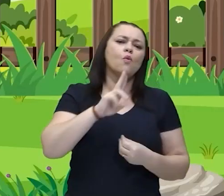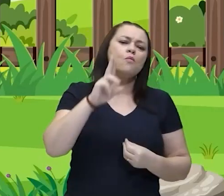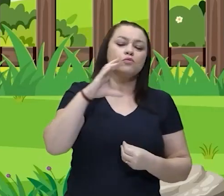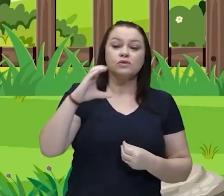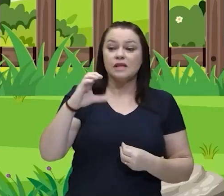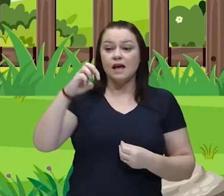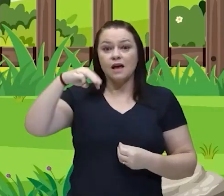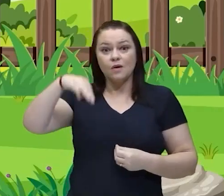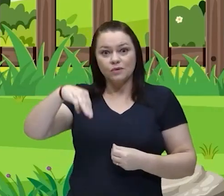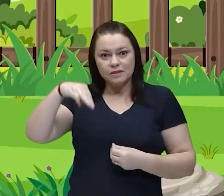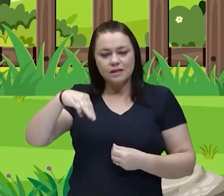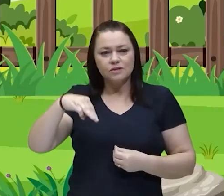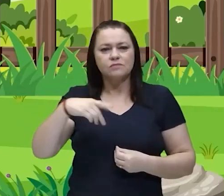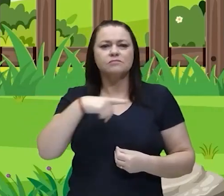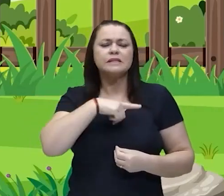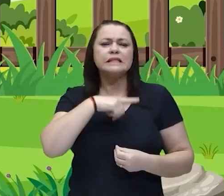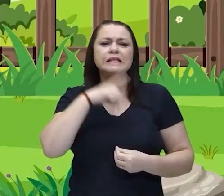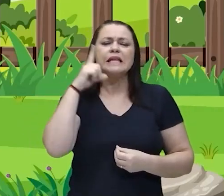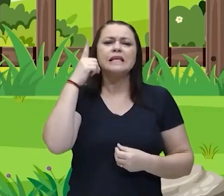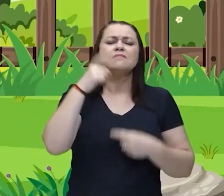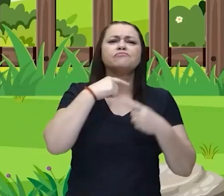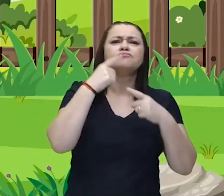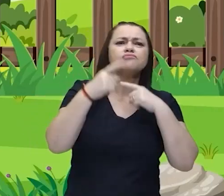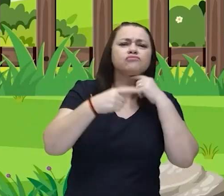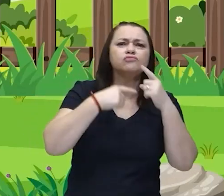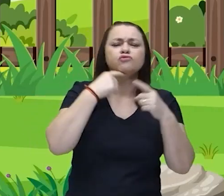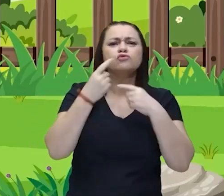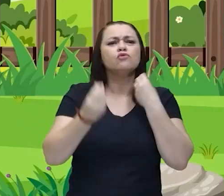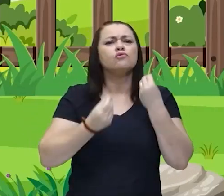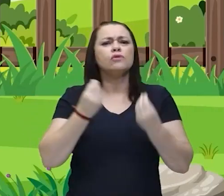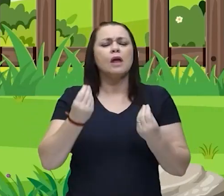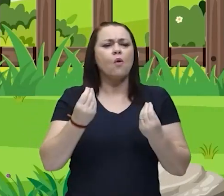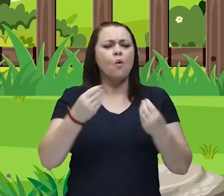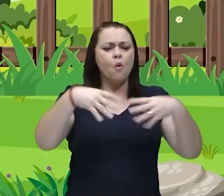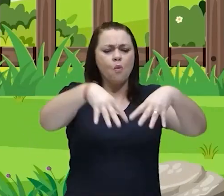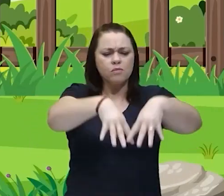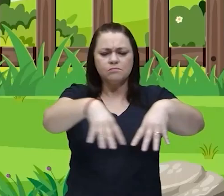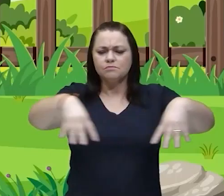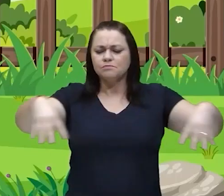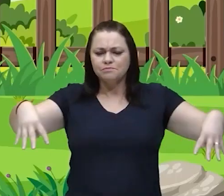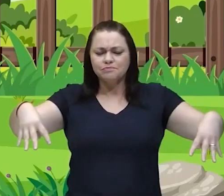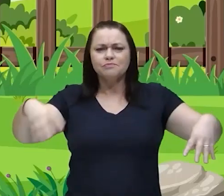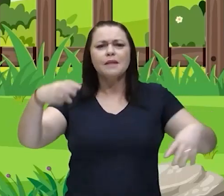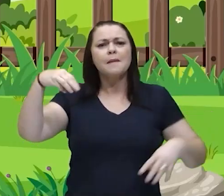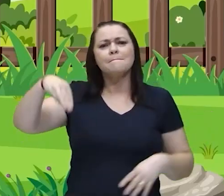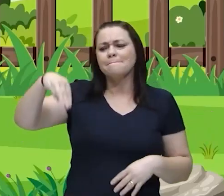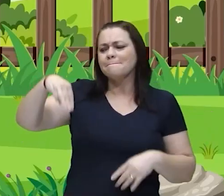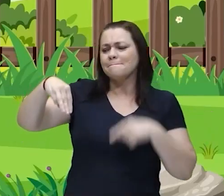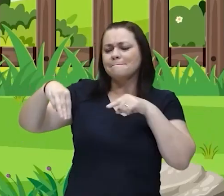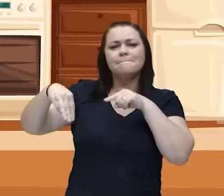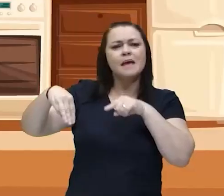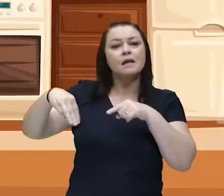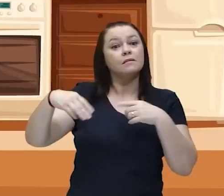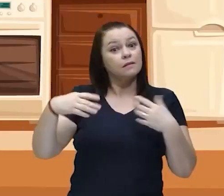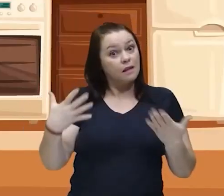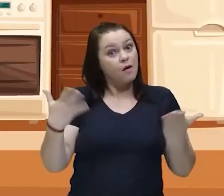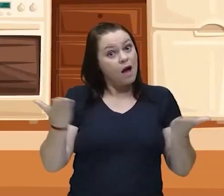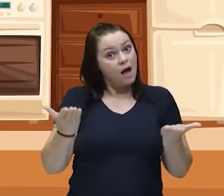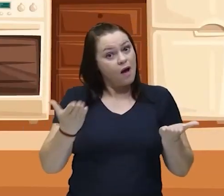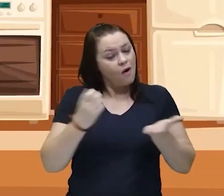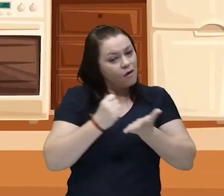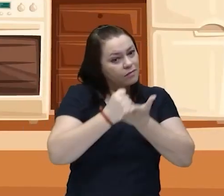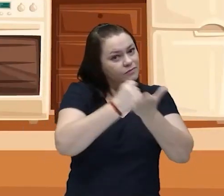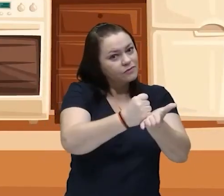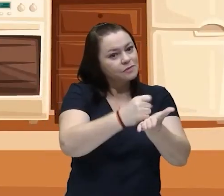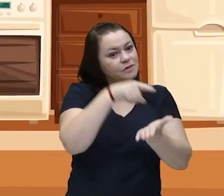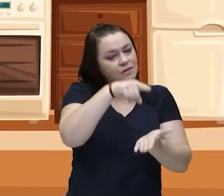Então ele ficou com dúvida em saber qual seria o valor dessa medida em metros. Então, vamos ajudar o Zeca a descobrir o valor